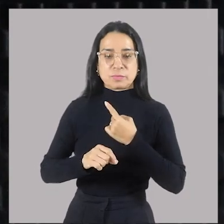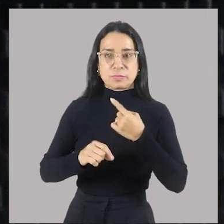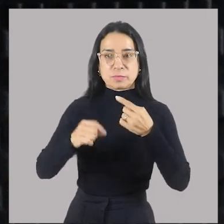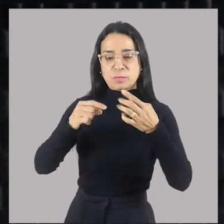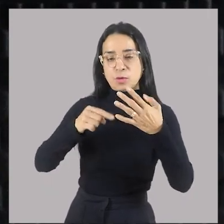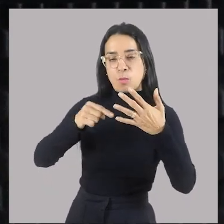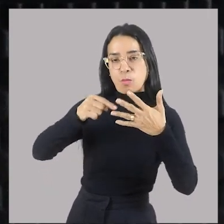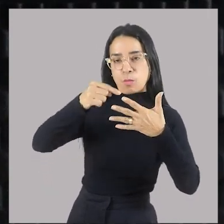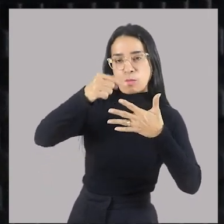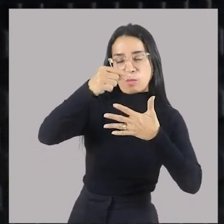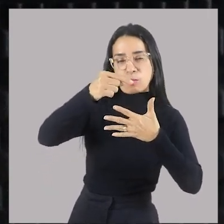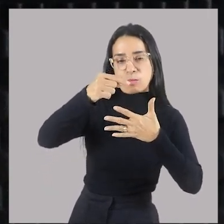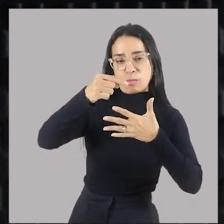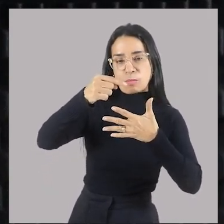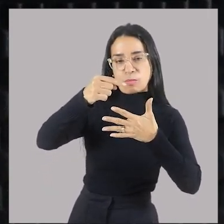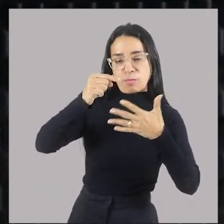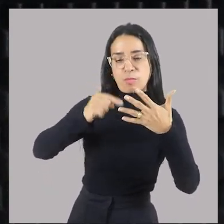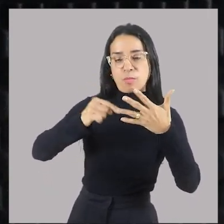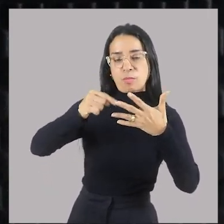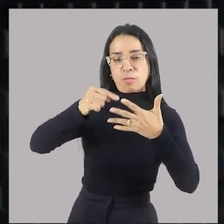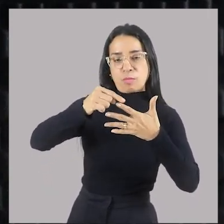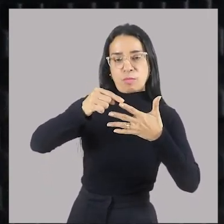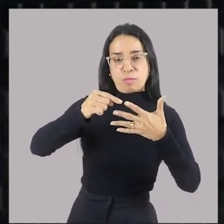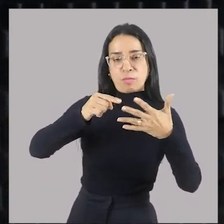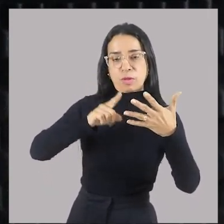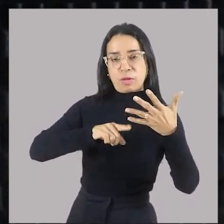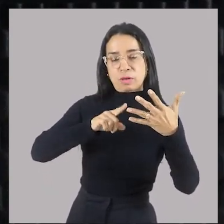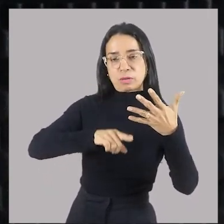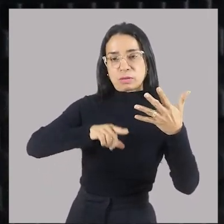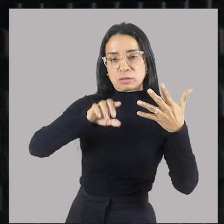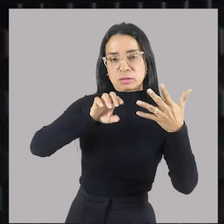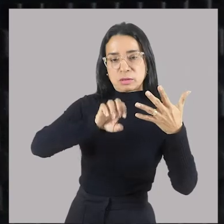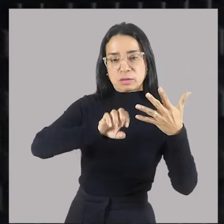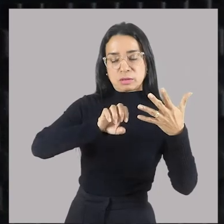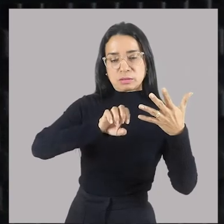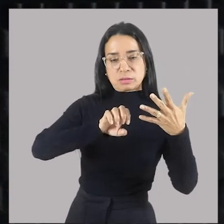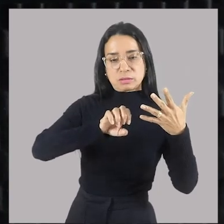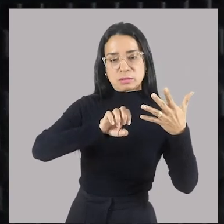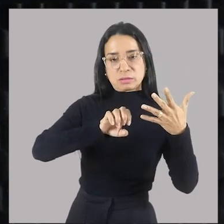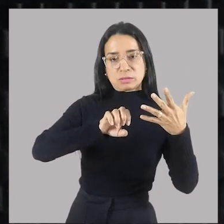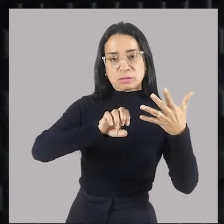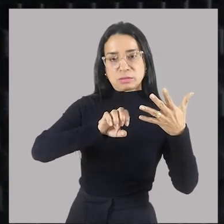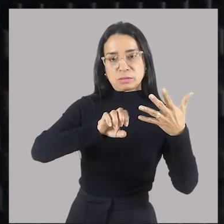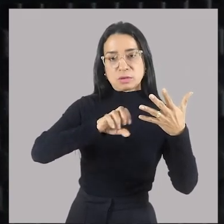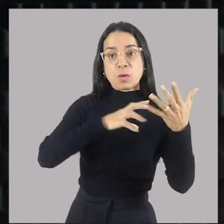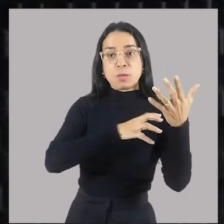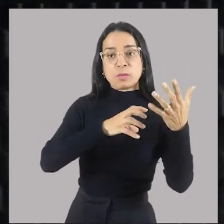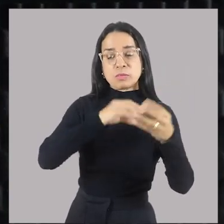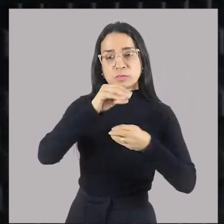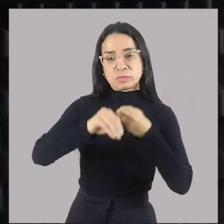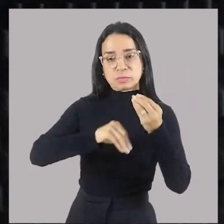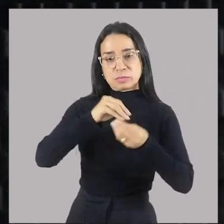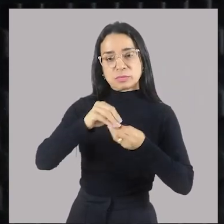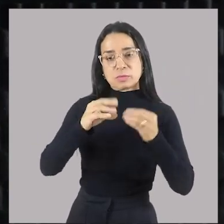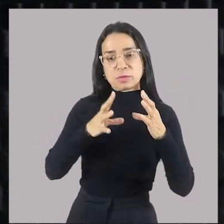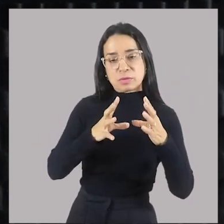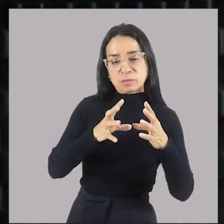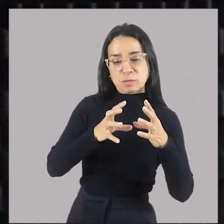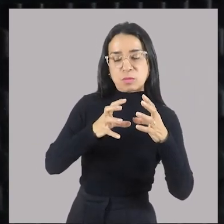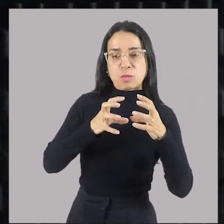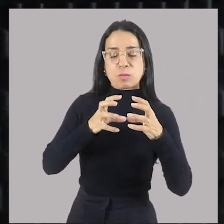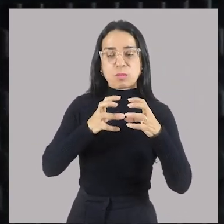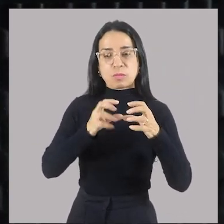cima para a gente ver qual a resposta correta. Respiração, os músculos eles estão envolvidos? Estão, porque eles vão se contrair